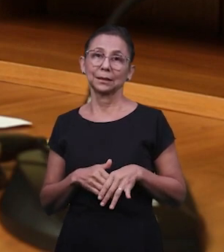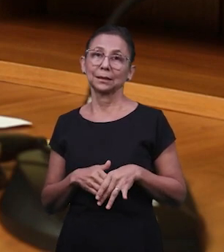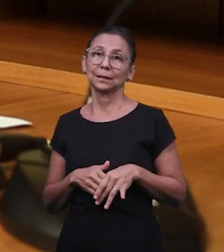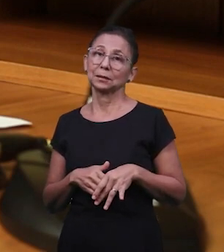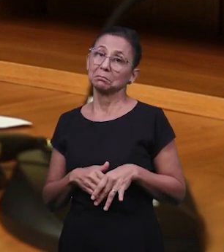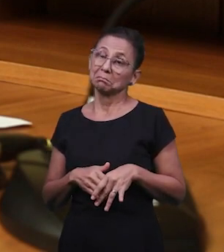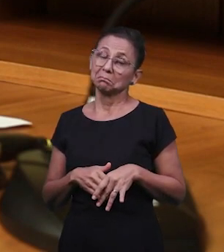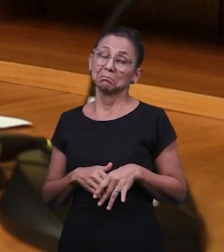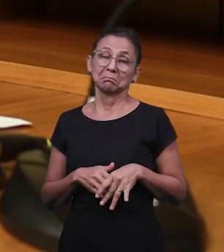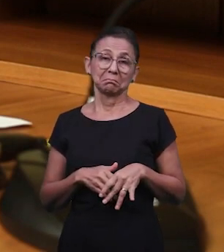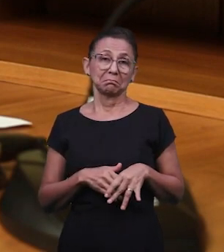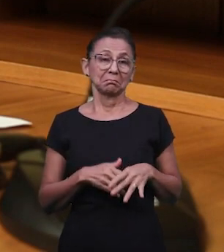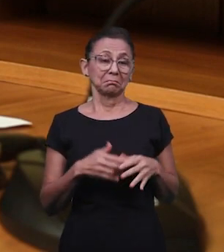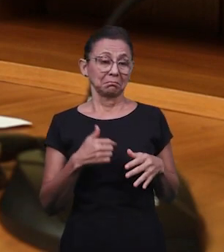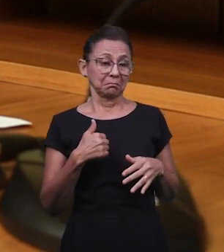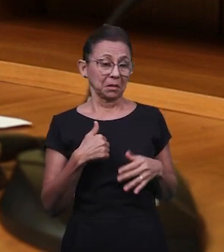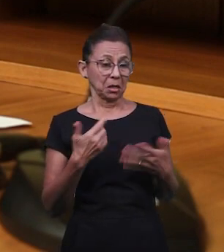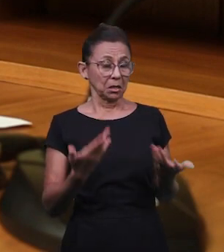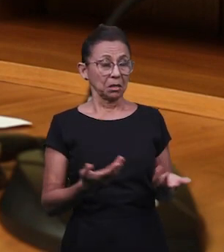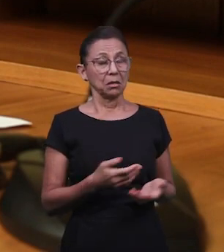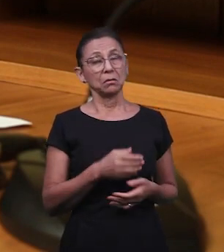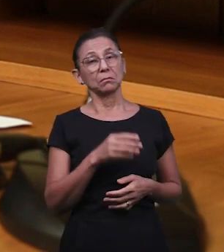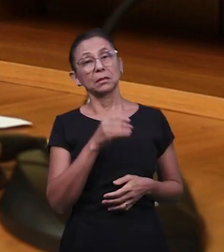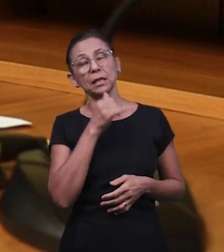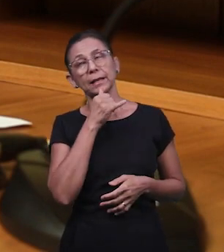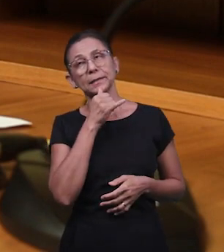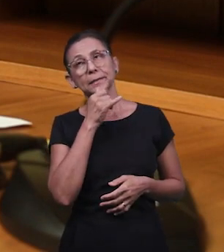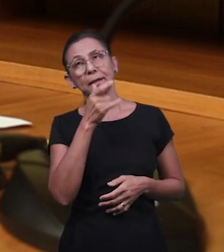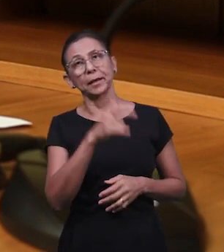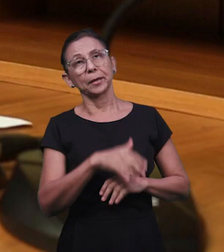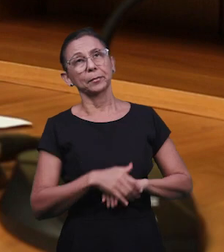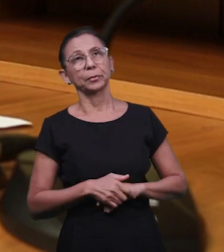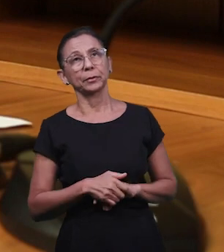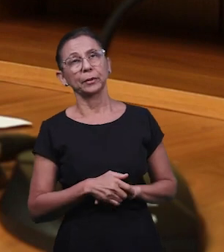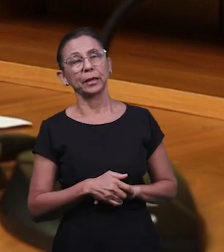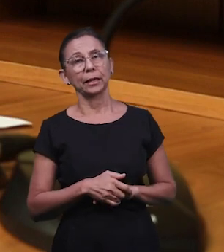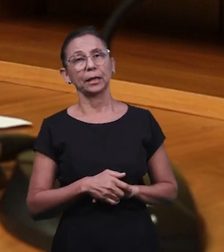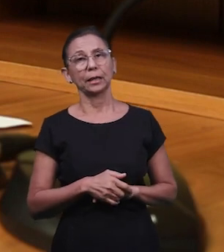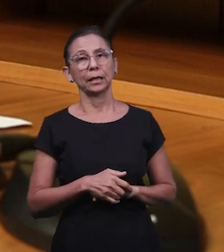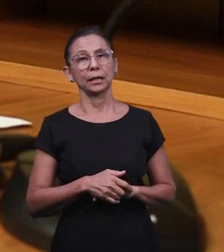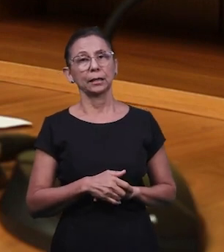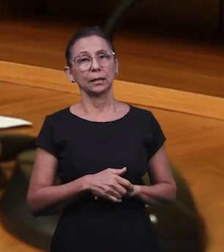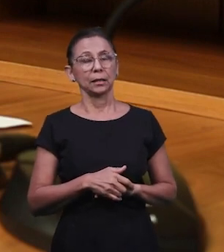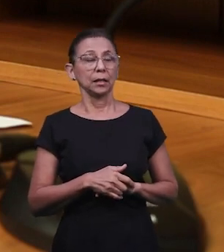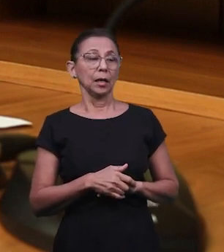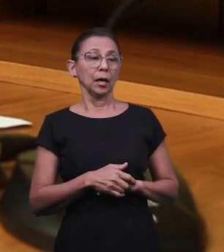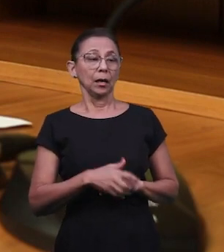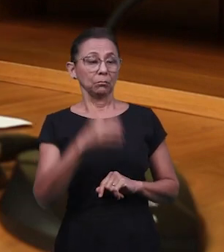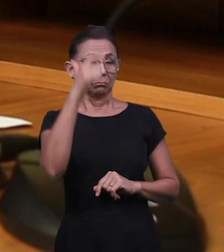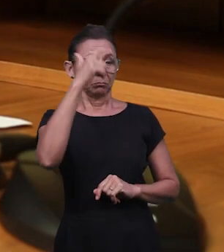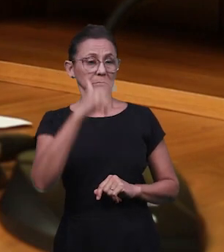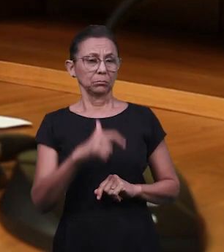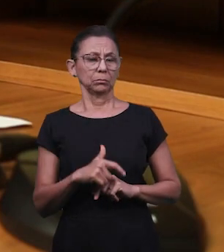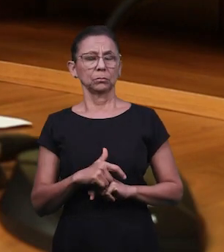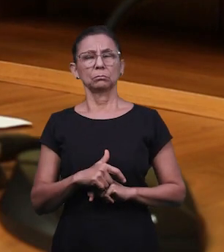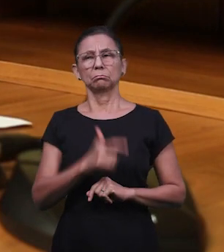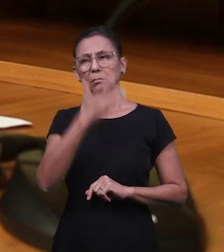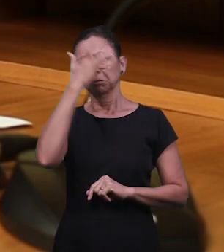eu tenha aparência religiosa. Eu tenho aparência, por exemplo, de